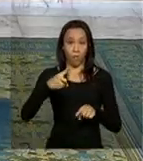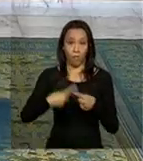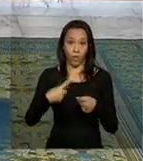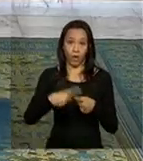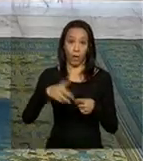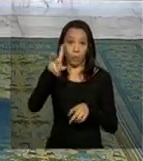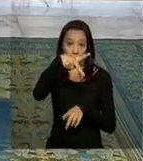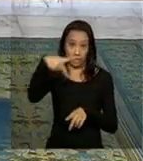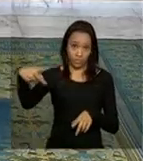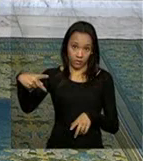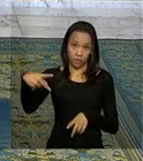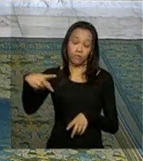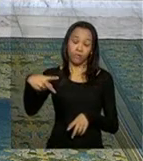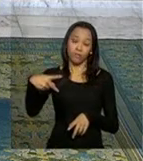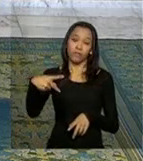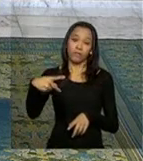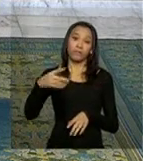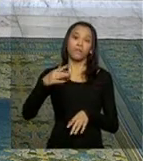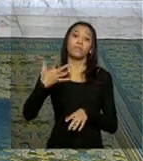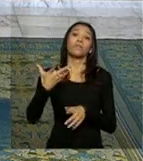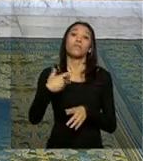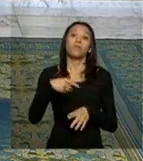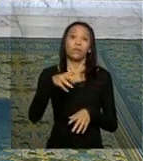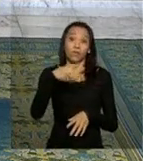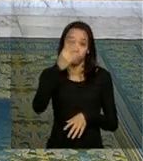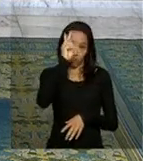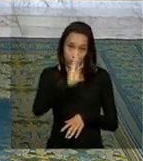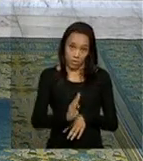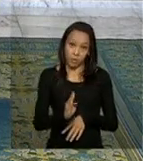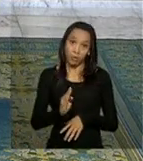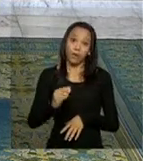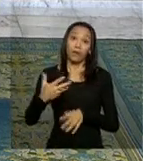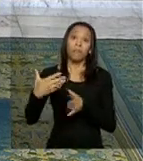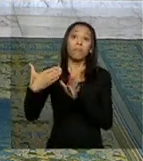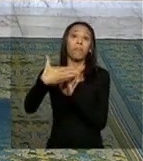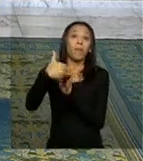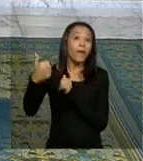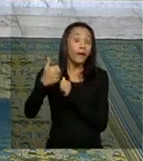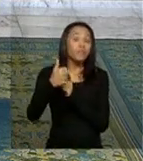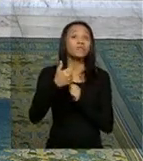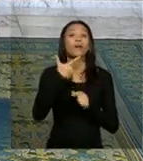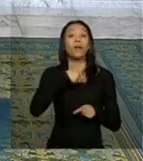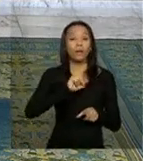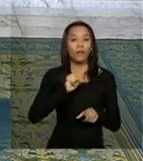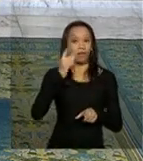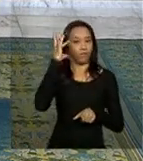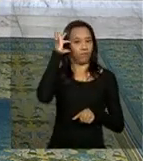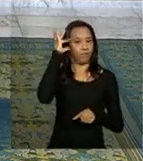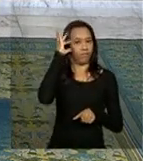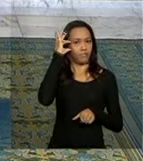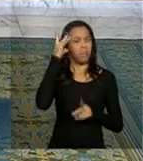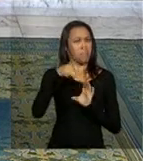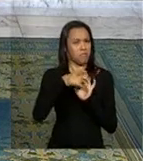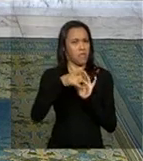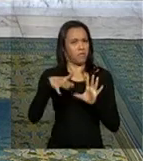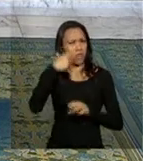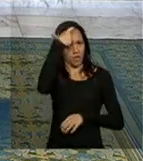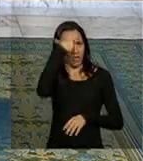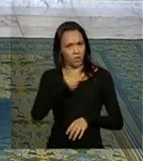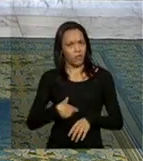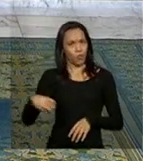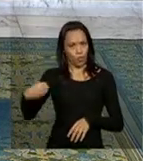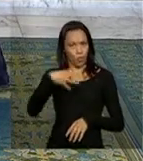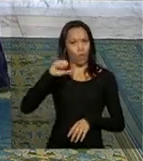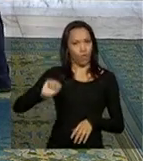de origem pede para que a presidenta Dilma reconheça oficialmente o